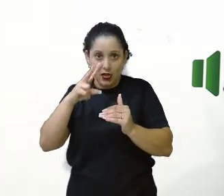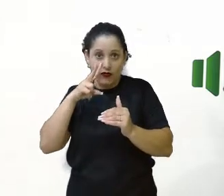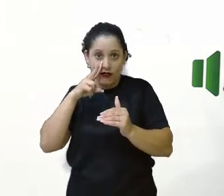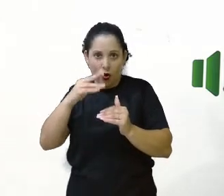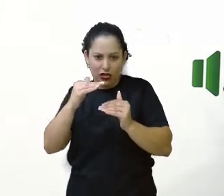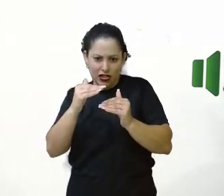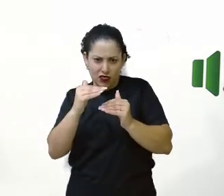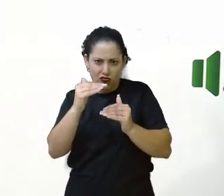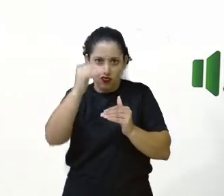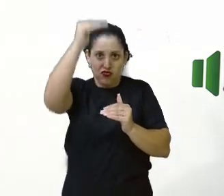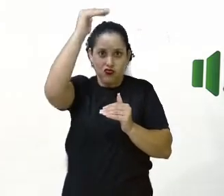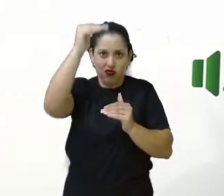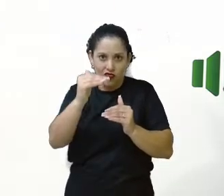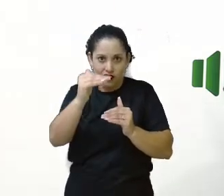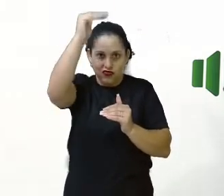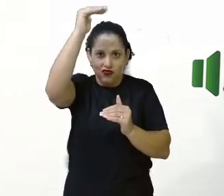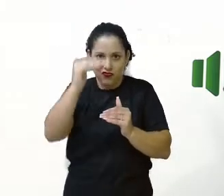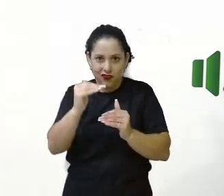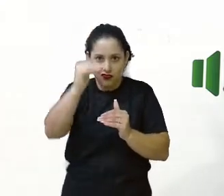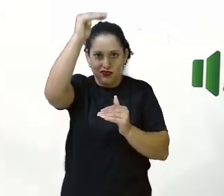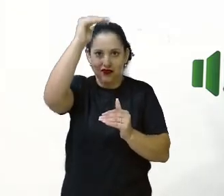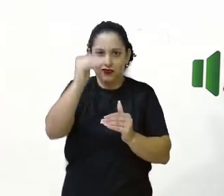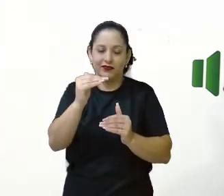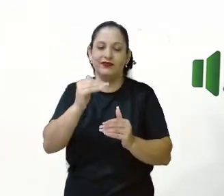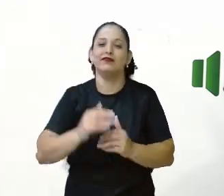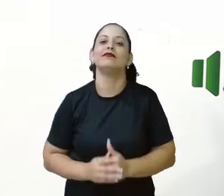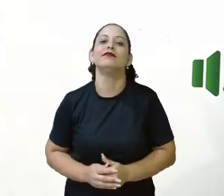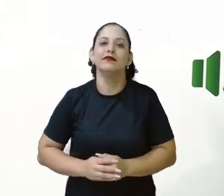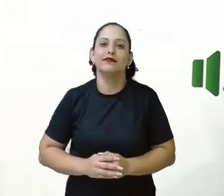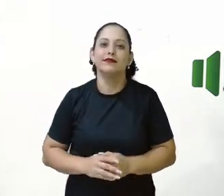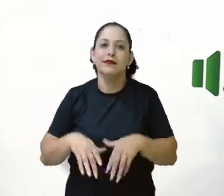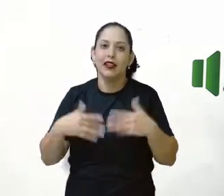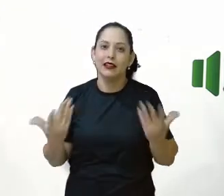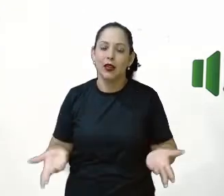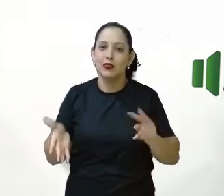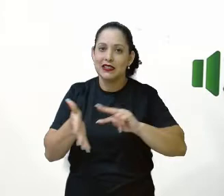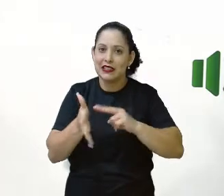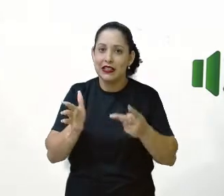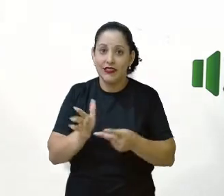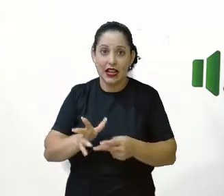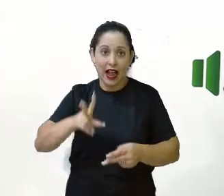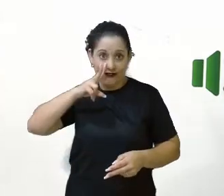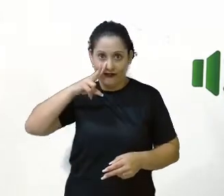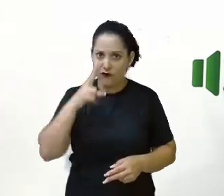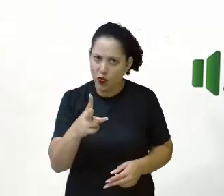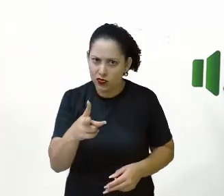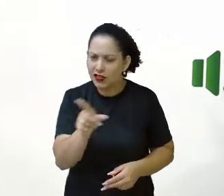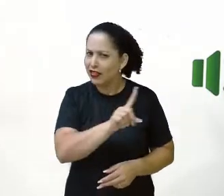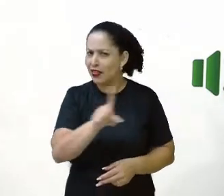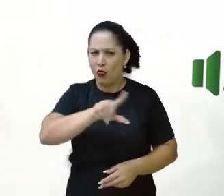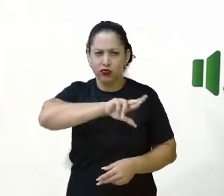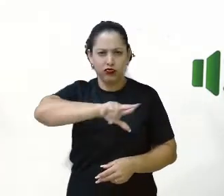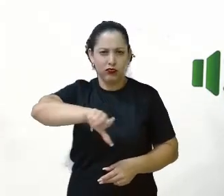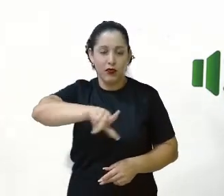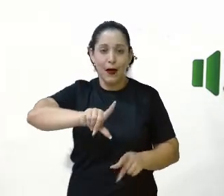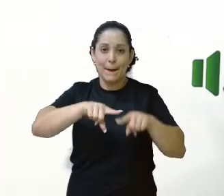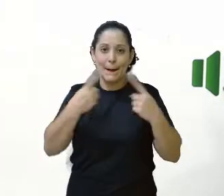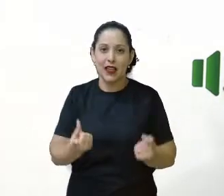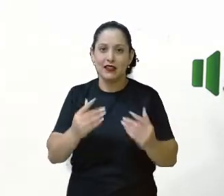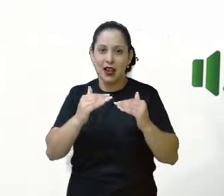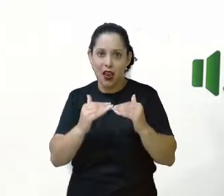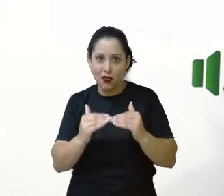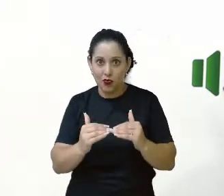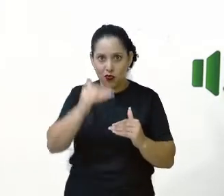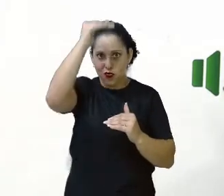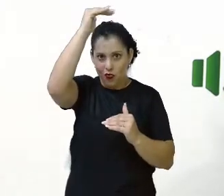subindo. Por isso se chamou de altura. Então, não tem a ver com a força do som. É se ele é grave ou se ele